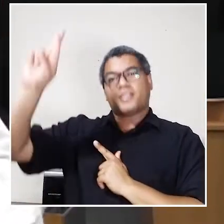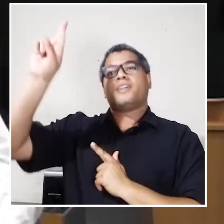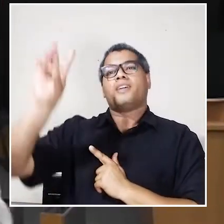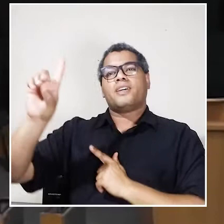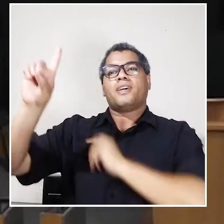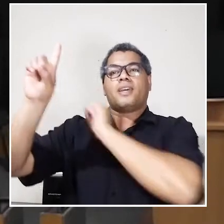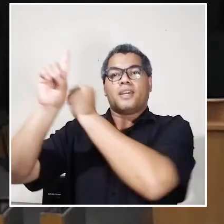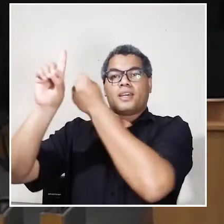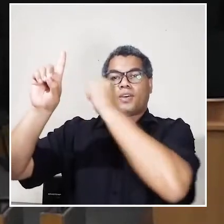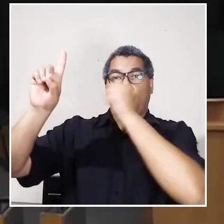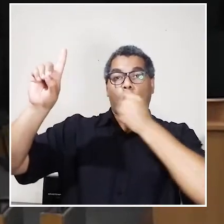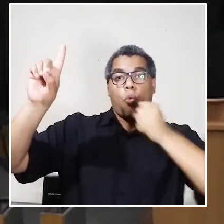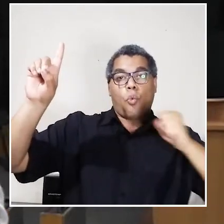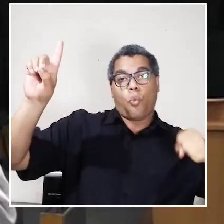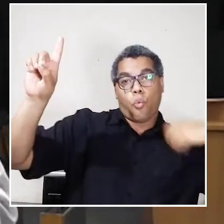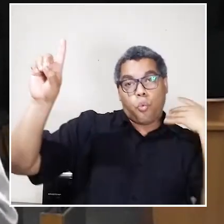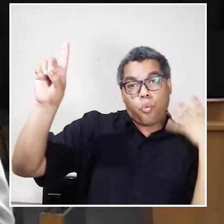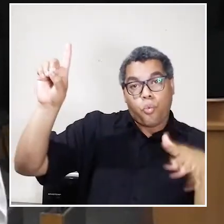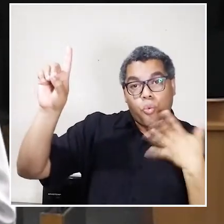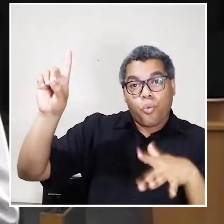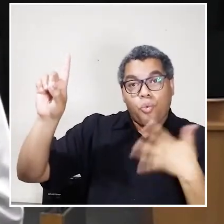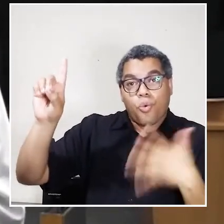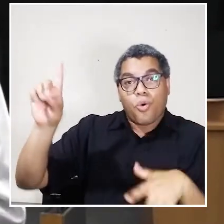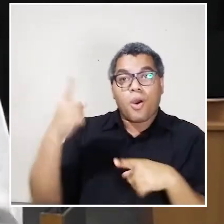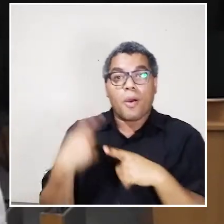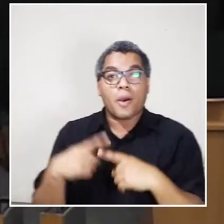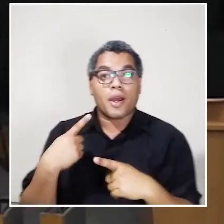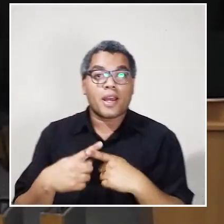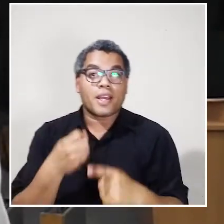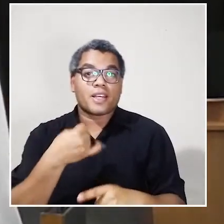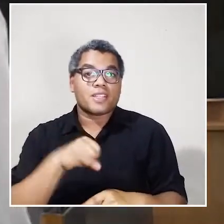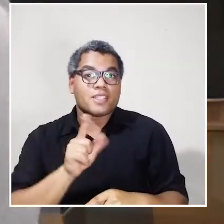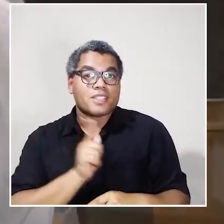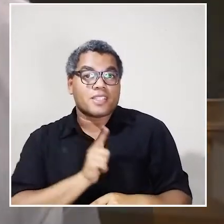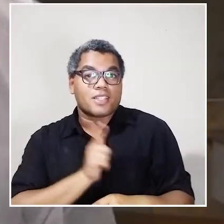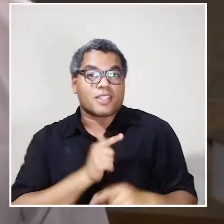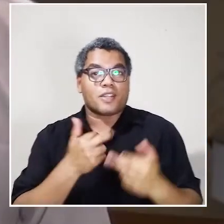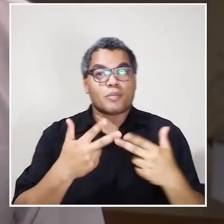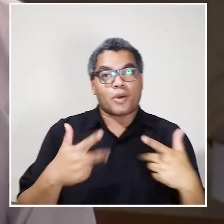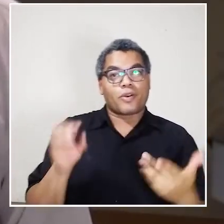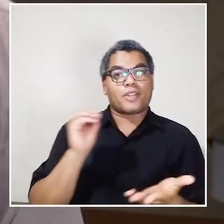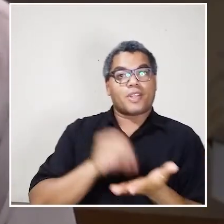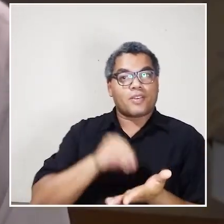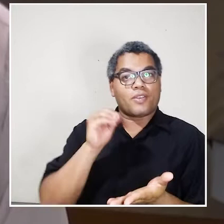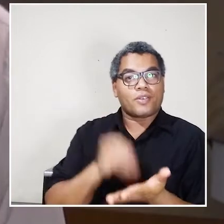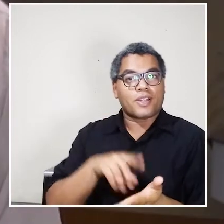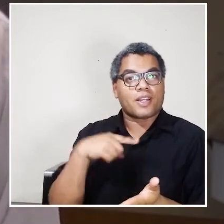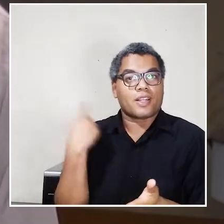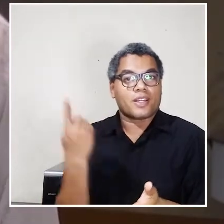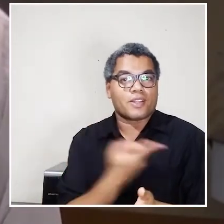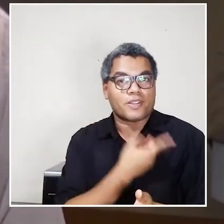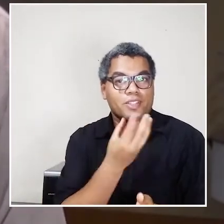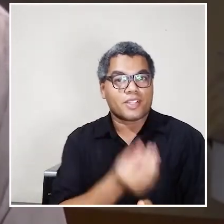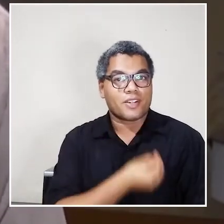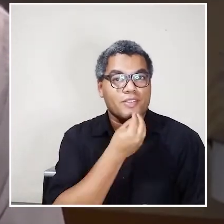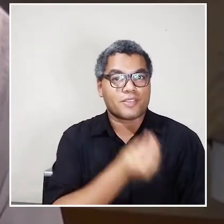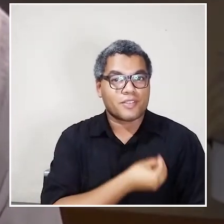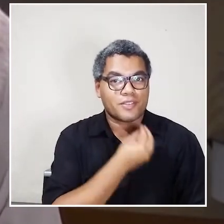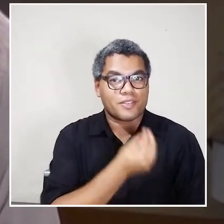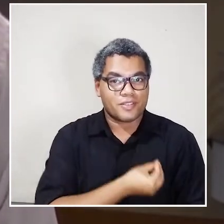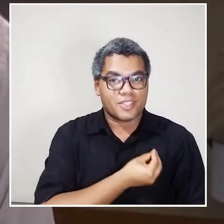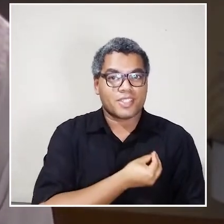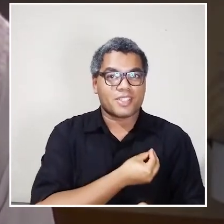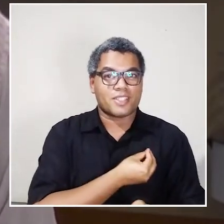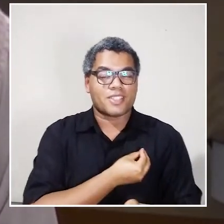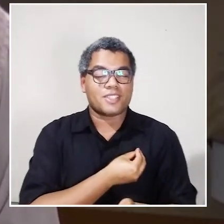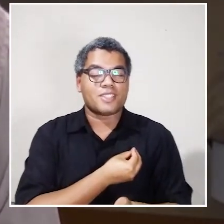Senhor, Deus grande e temível. Porque se há uma coisa que tem faltado muito